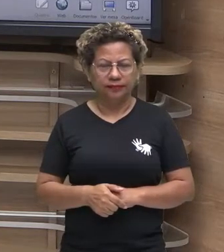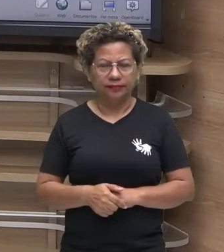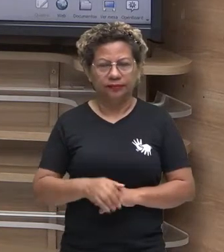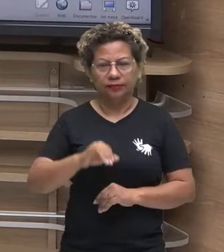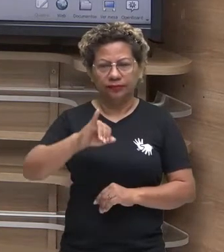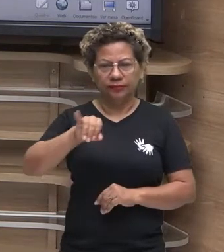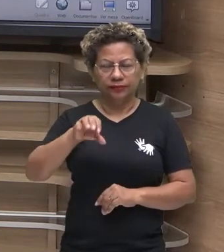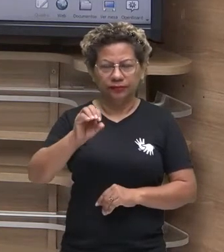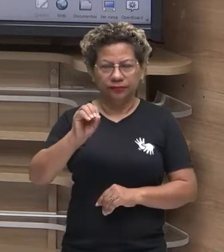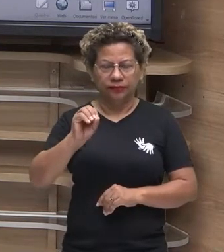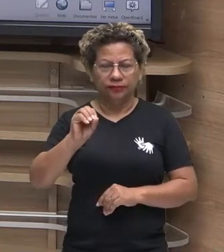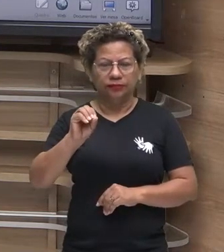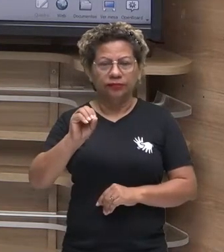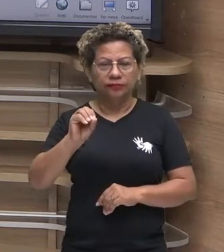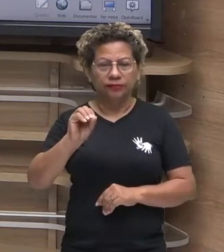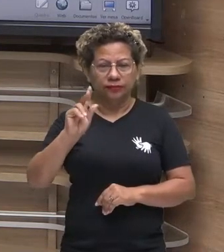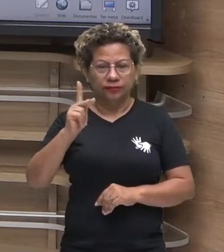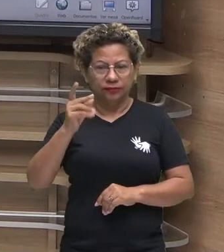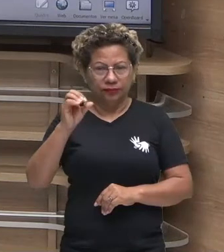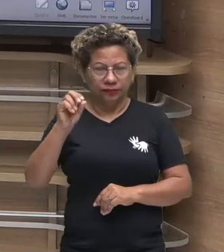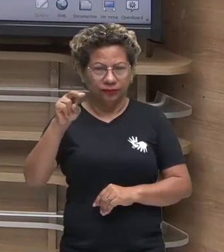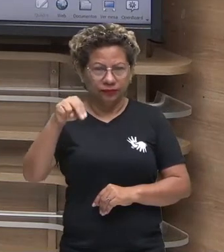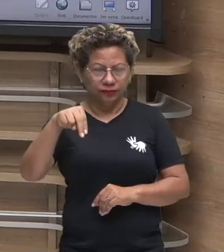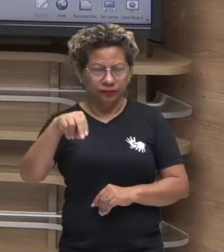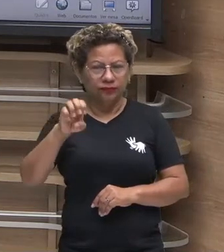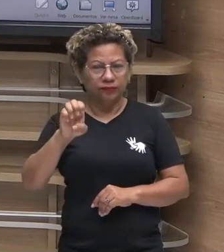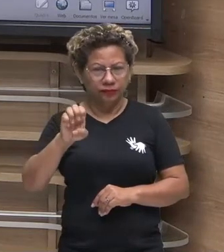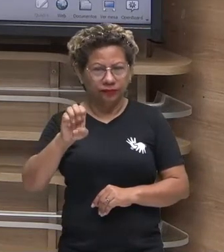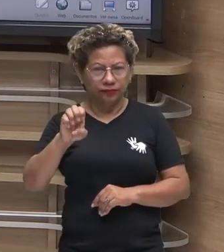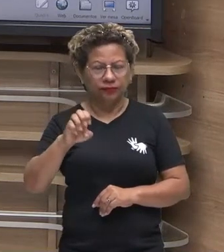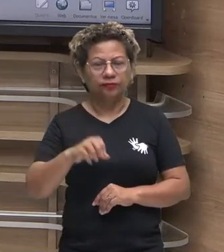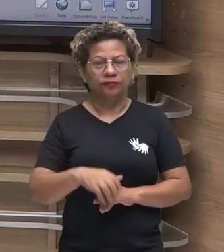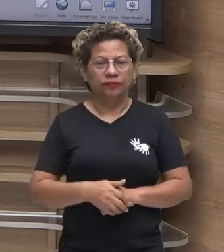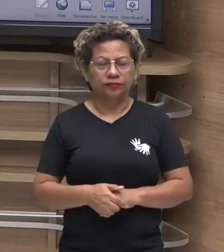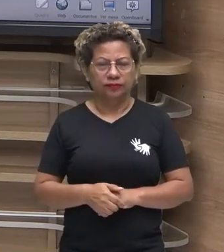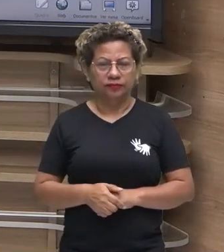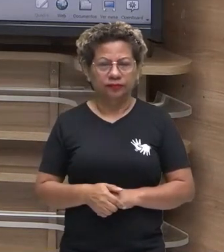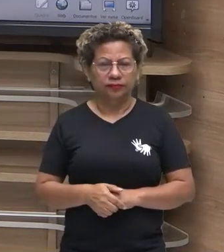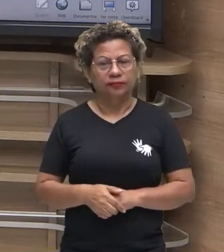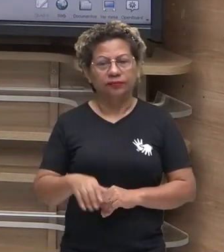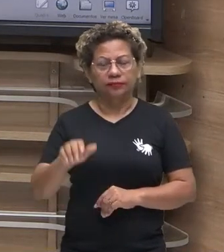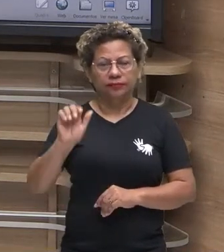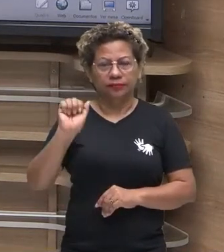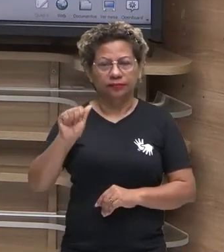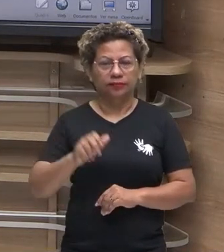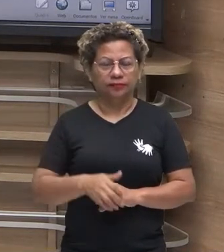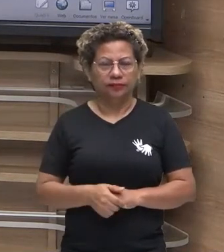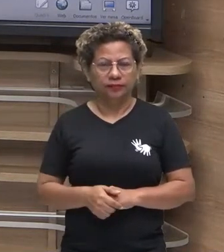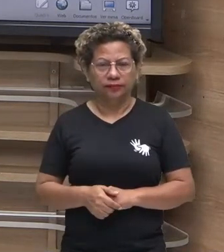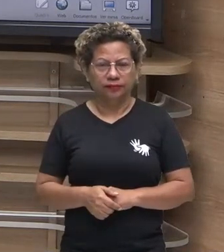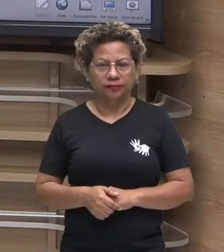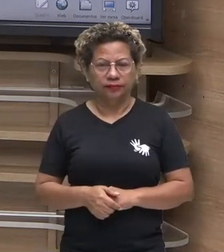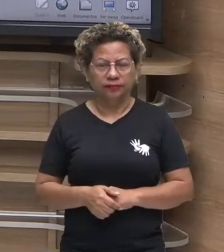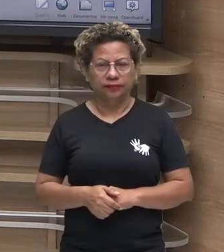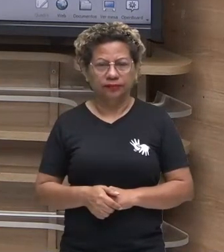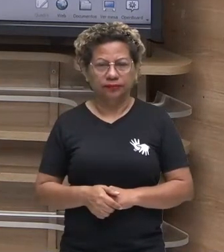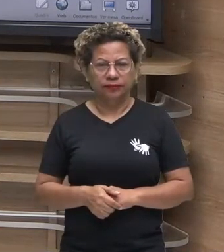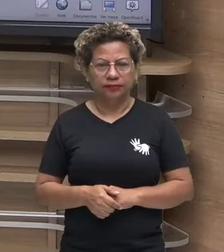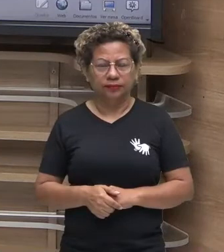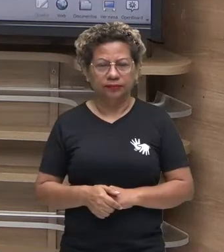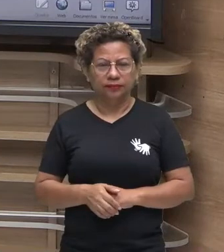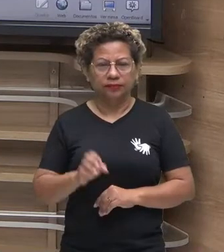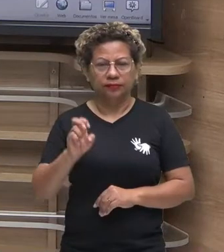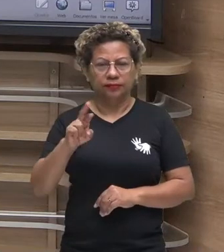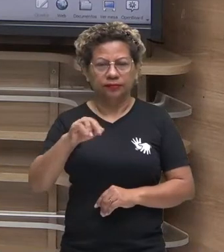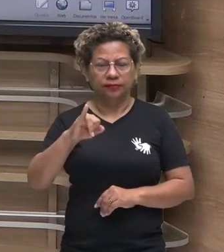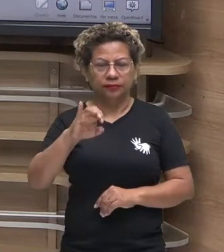Johnny Mendonça, que é da Escola Estadual Olga Falcone, respondeu letra A. E o Uriel colocou aqui que